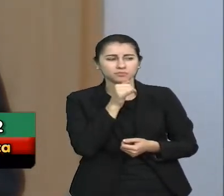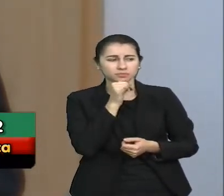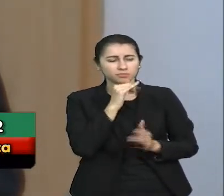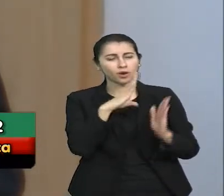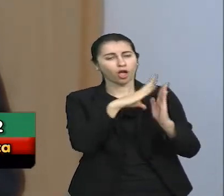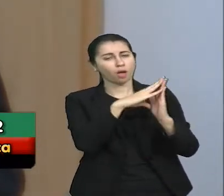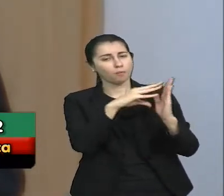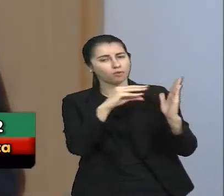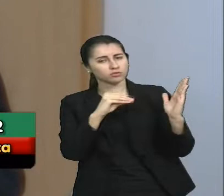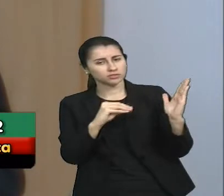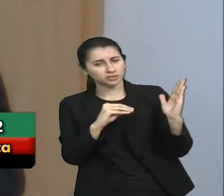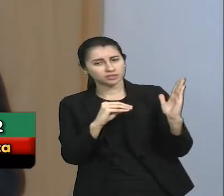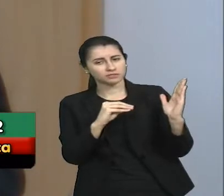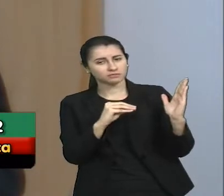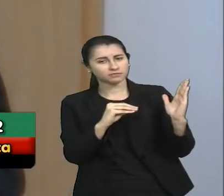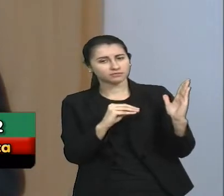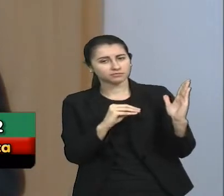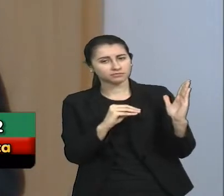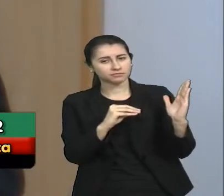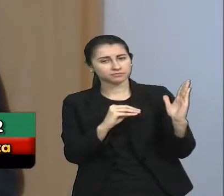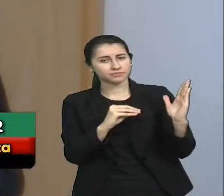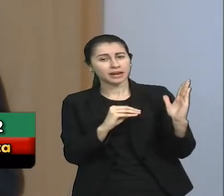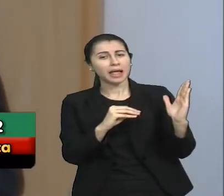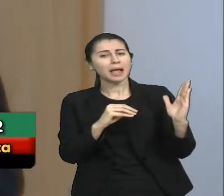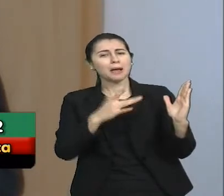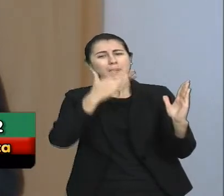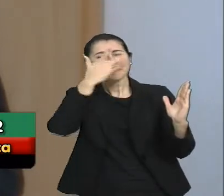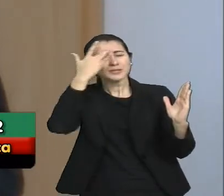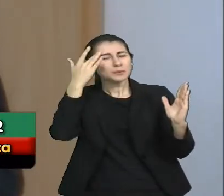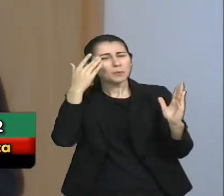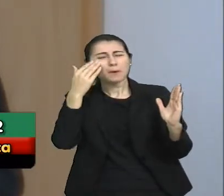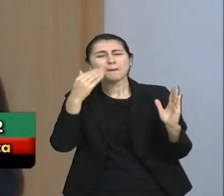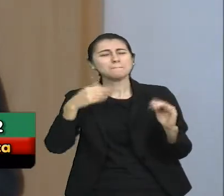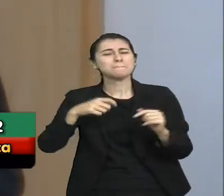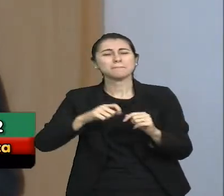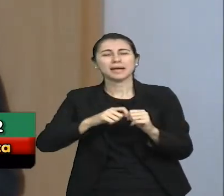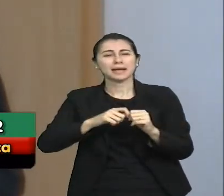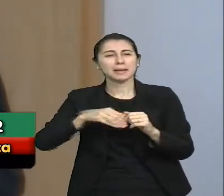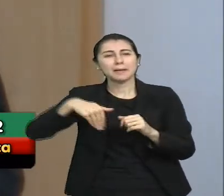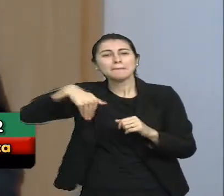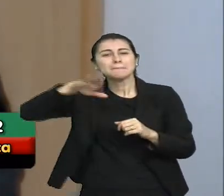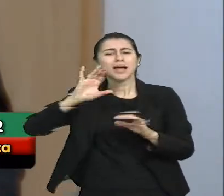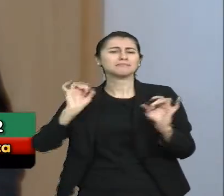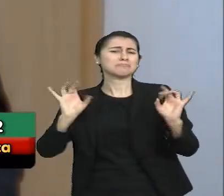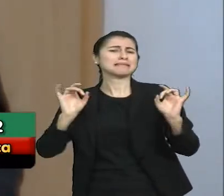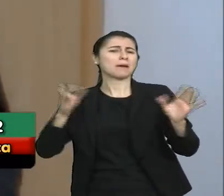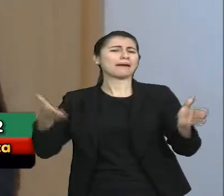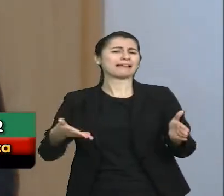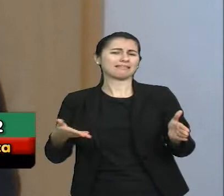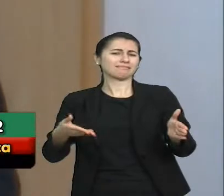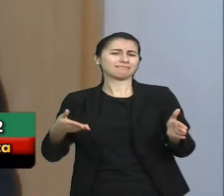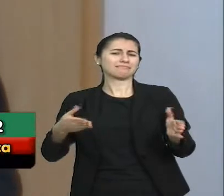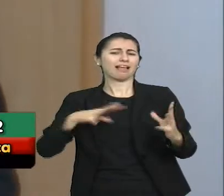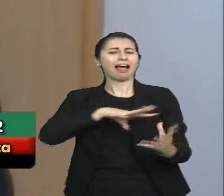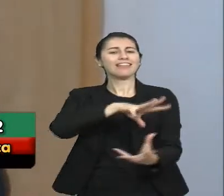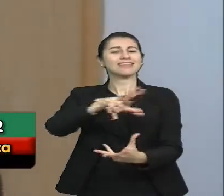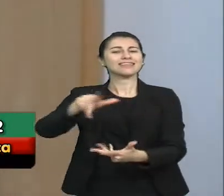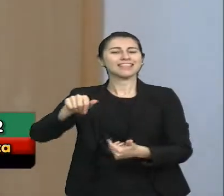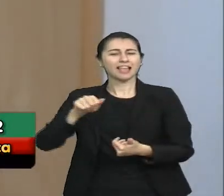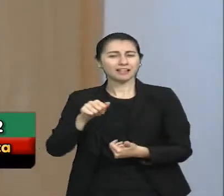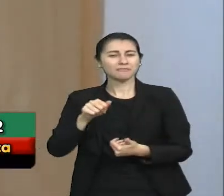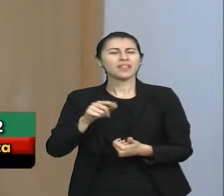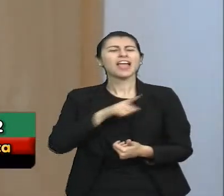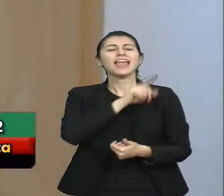a pessoa mais iluminada que pisou na face da Terra. E eu queria perguntar para vocês, quem vocês acham que é a pessoa